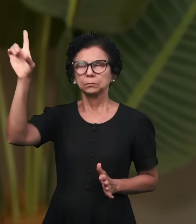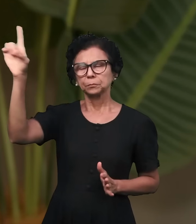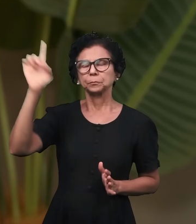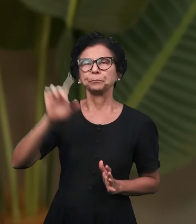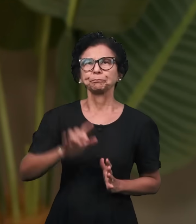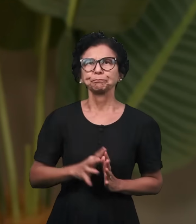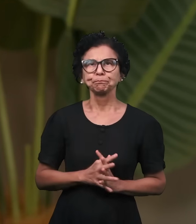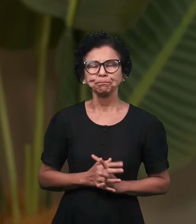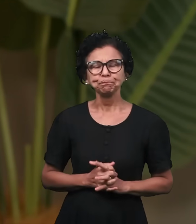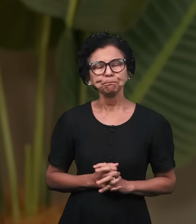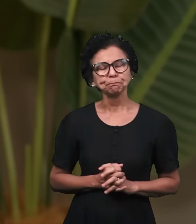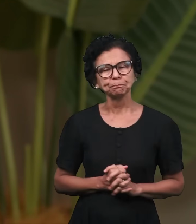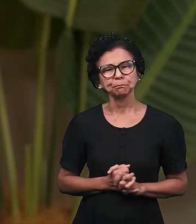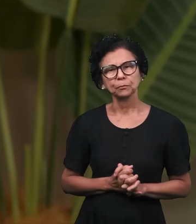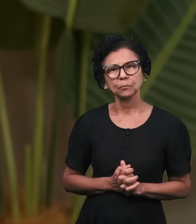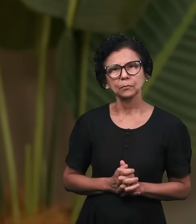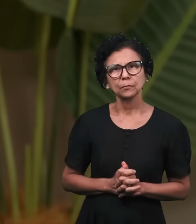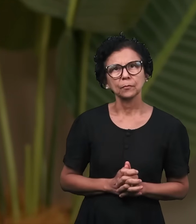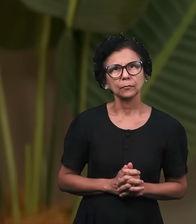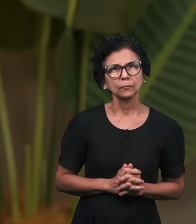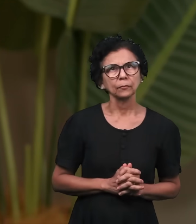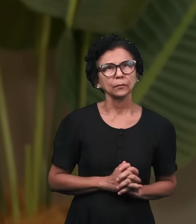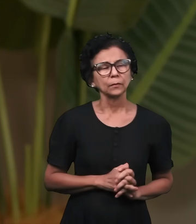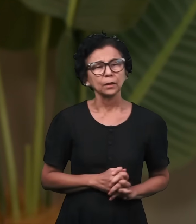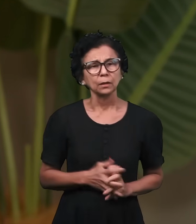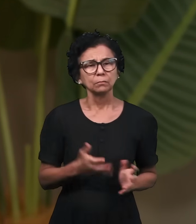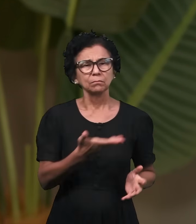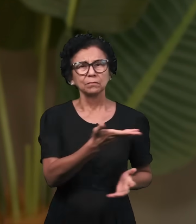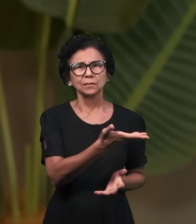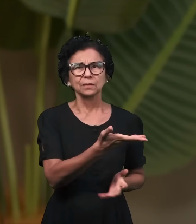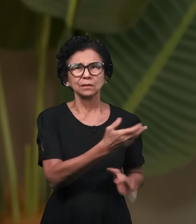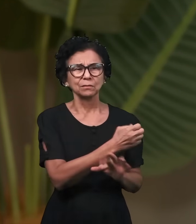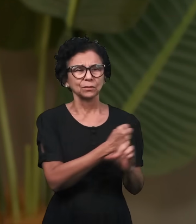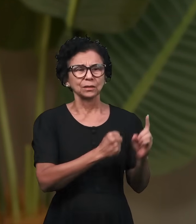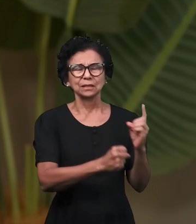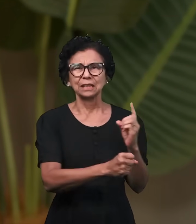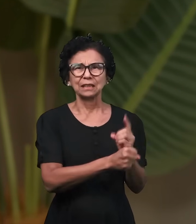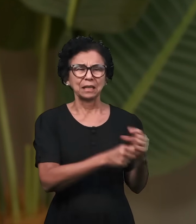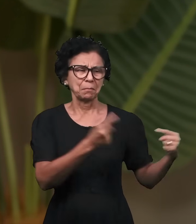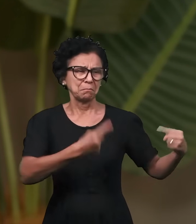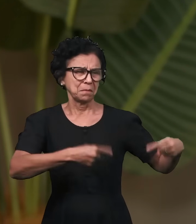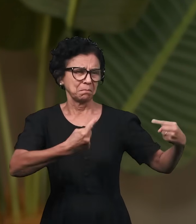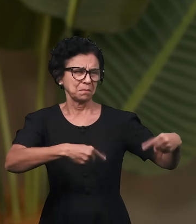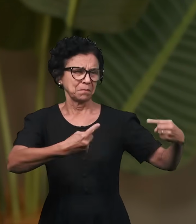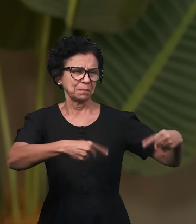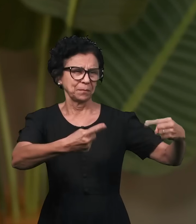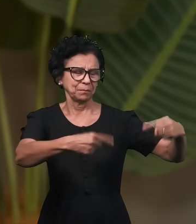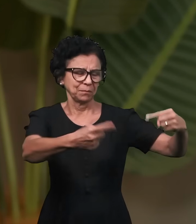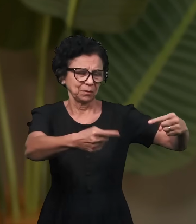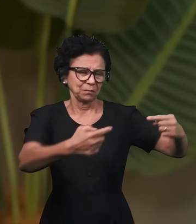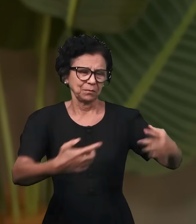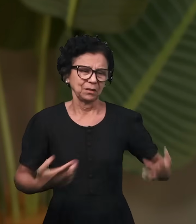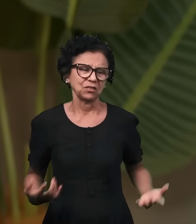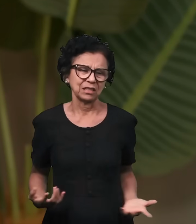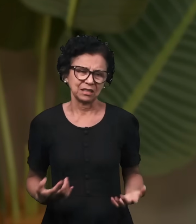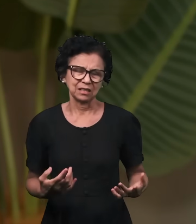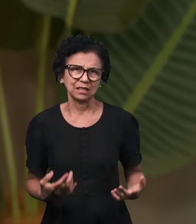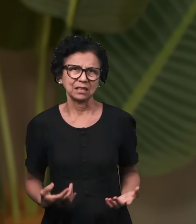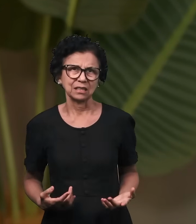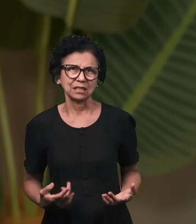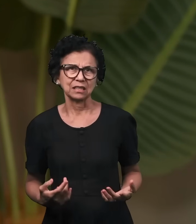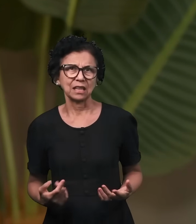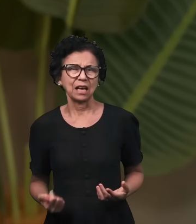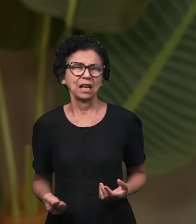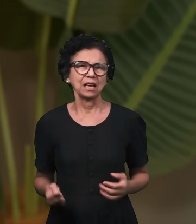dessa mentalidade frenética do mundo, essa competição de você ganhar mais, de você